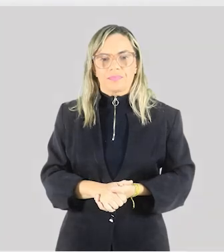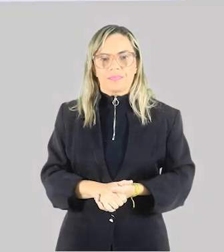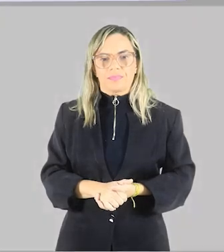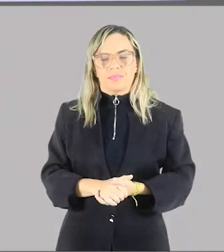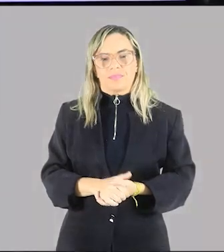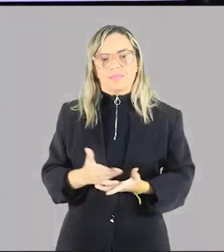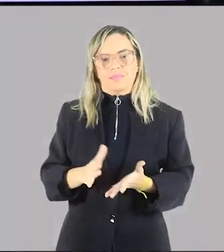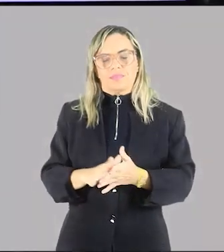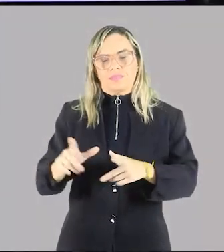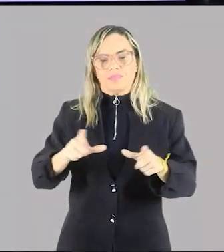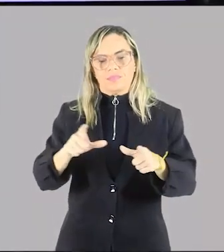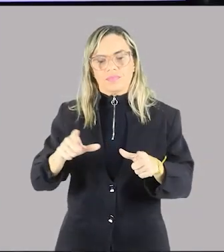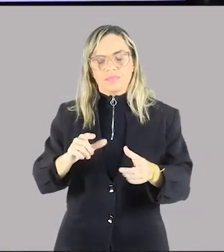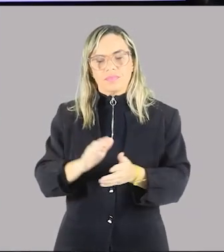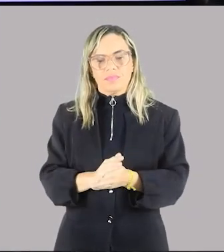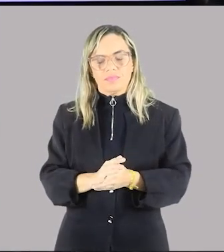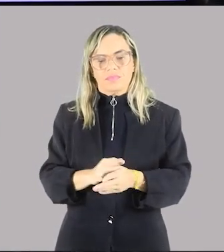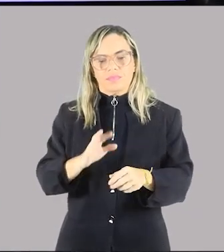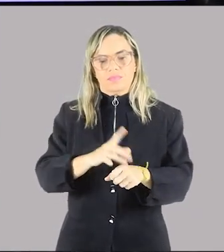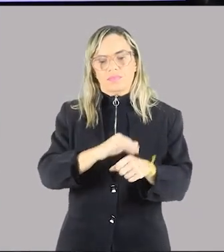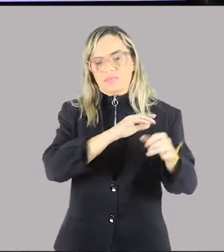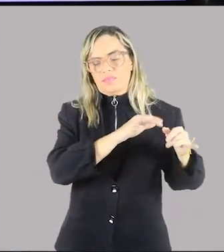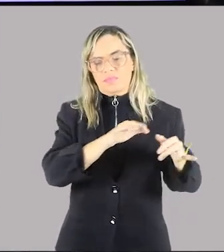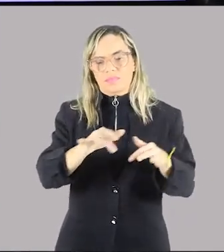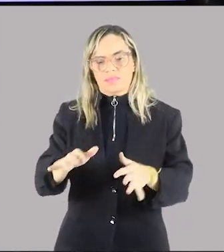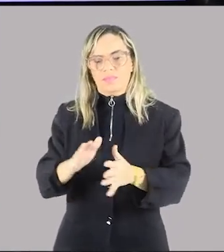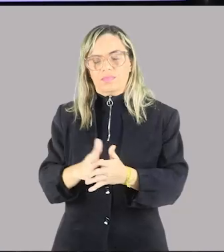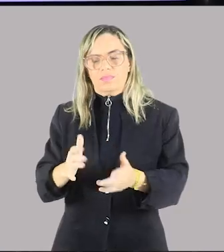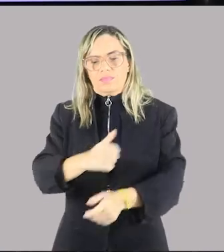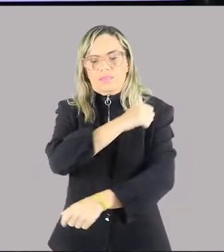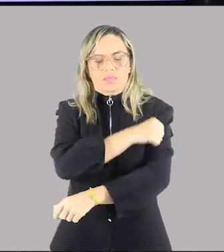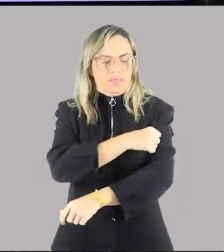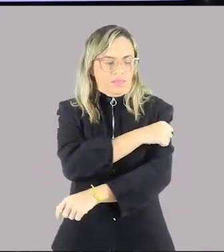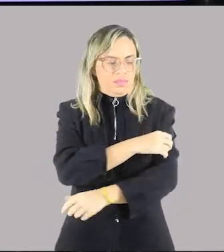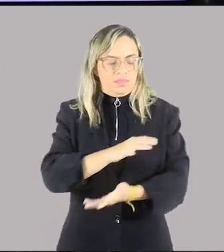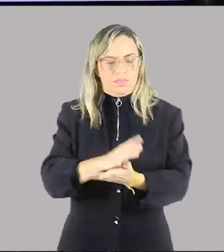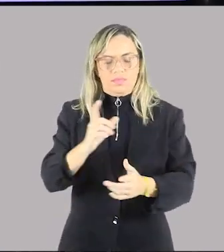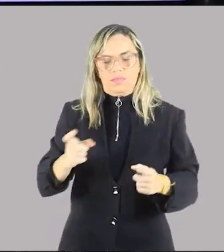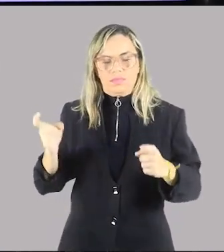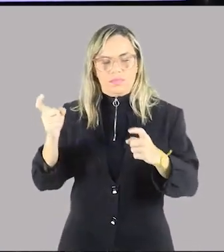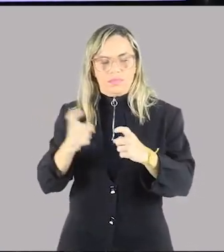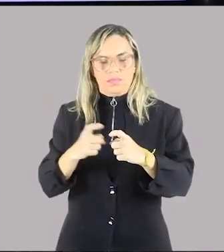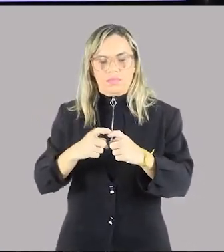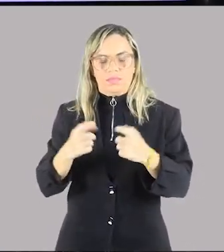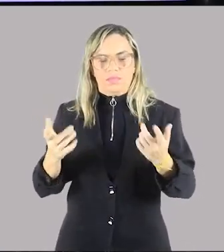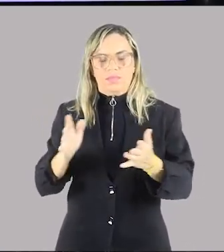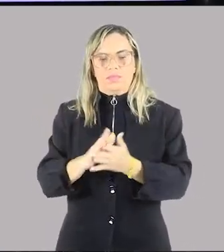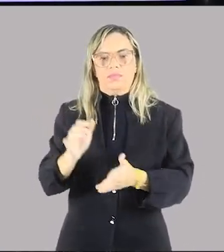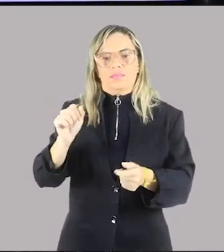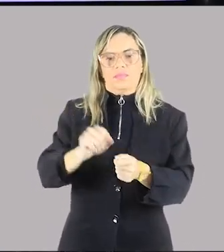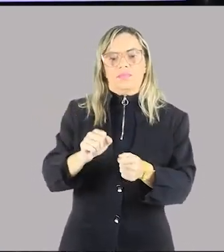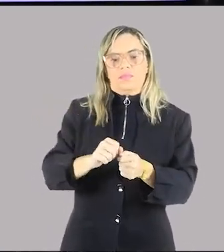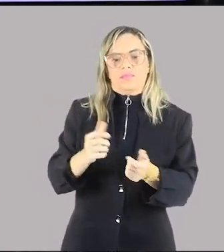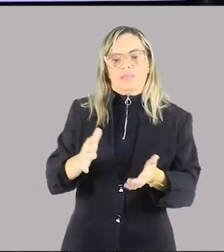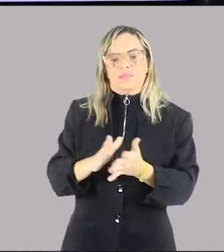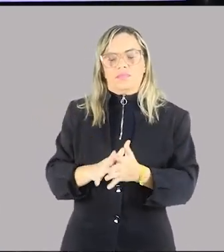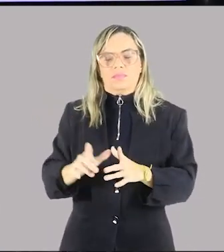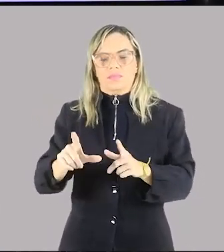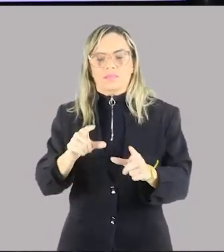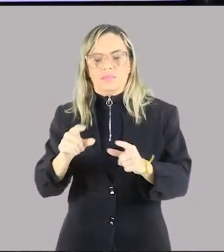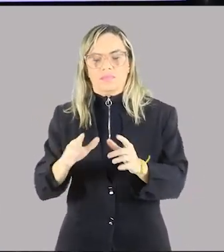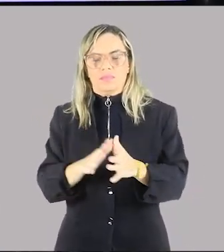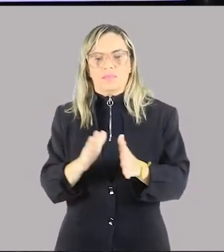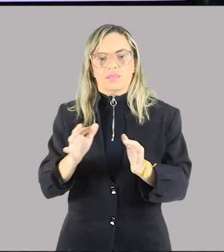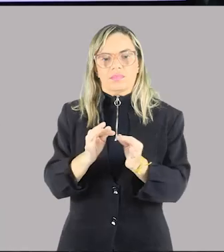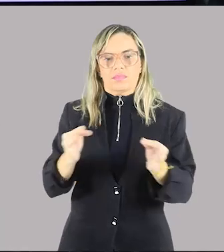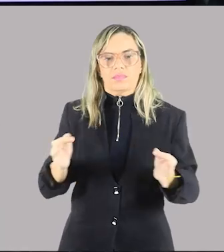serviço na pandemia. Enfermeiros, médicos, tiveram ali uma contratação temporária, estabelecida por processo seletivo simplificado. Mera